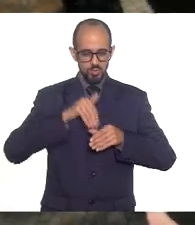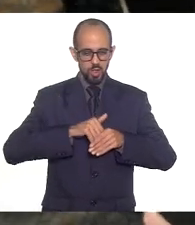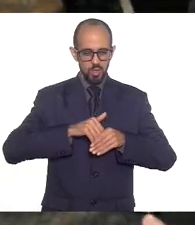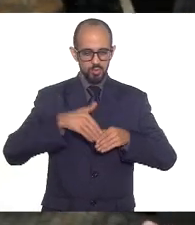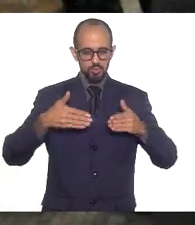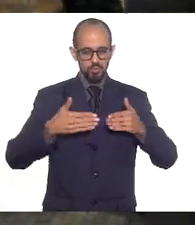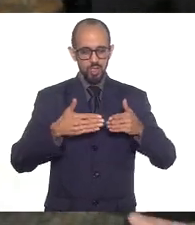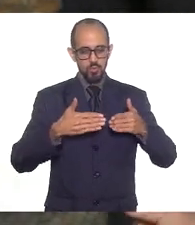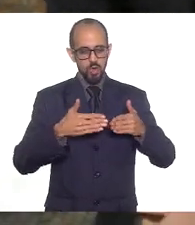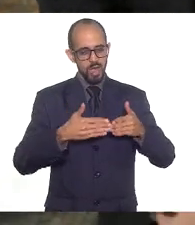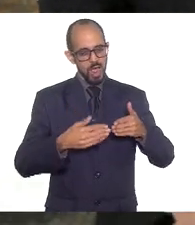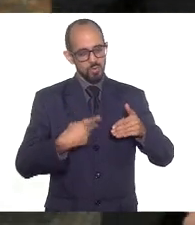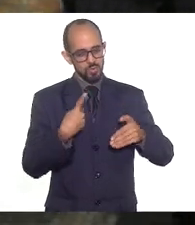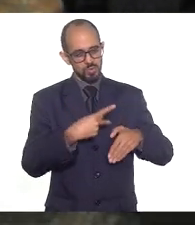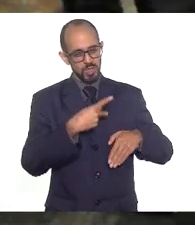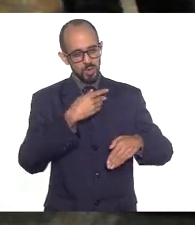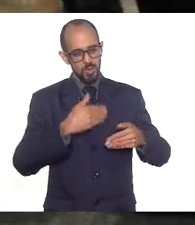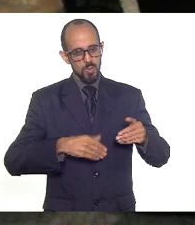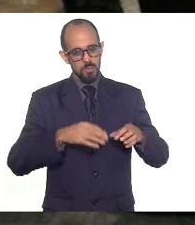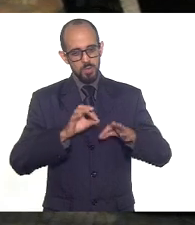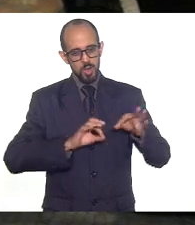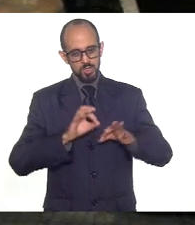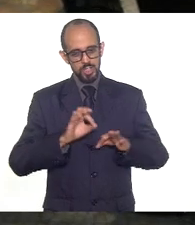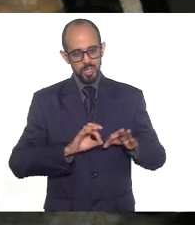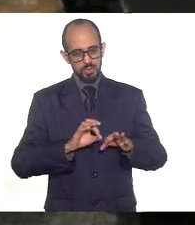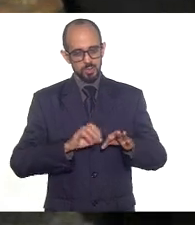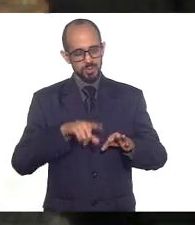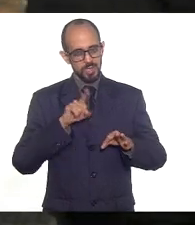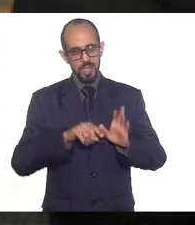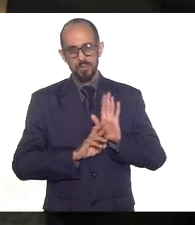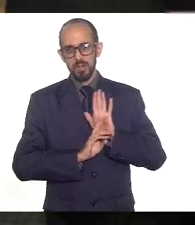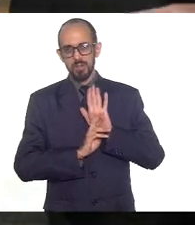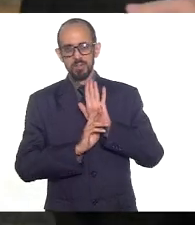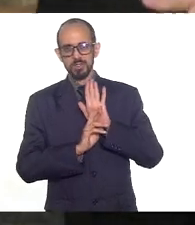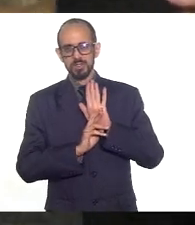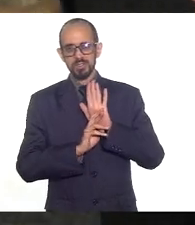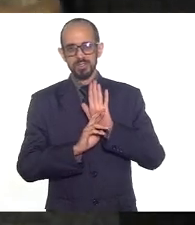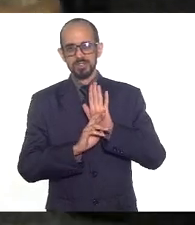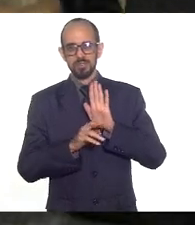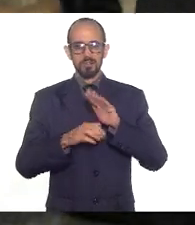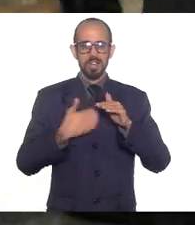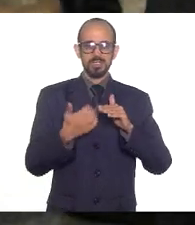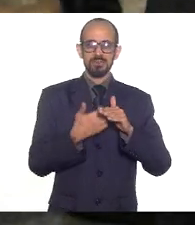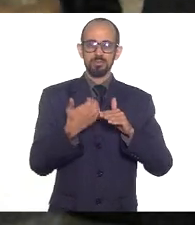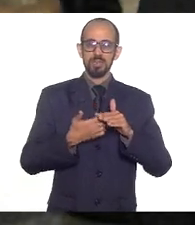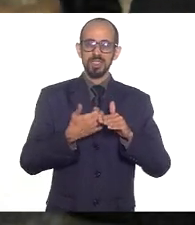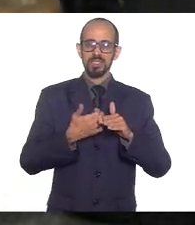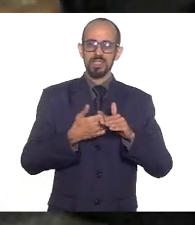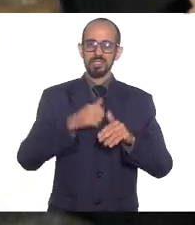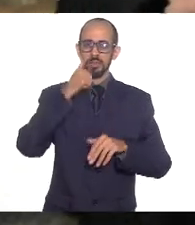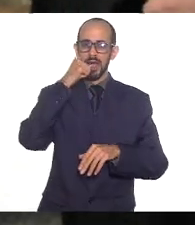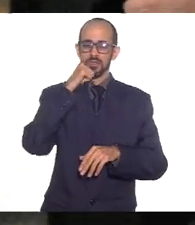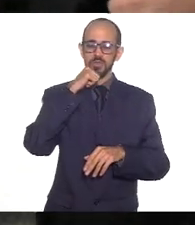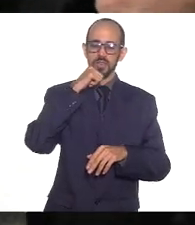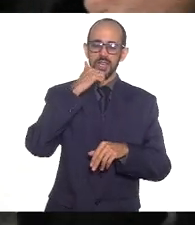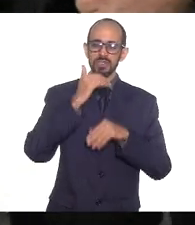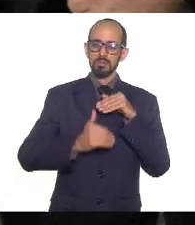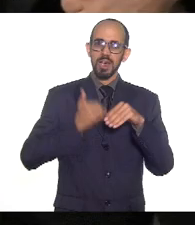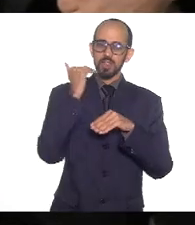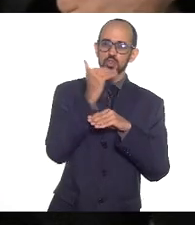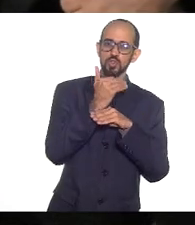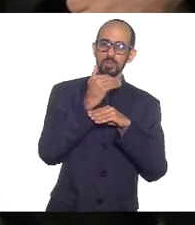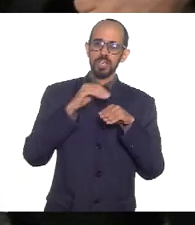voto favorável seu projeto pelo que representa para o empreendedorismo para as mulheres e para a superação